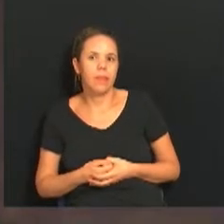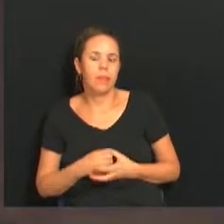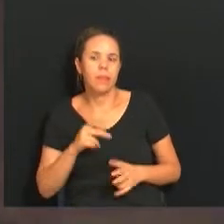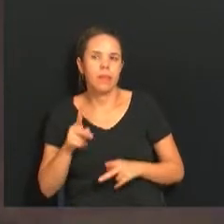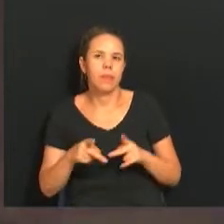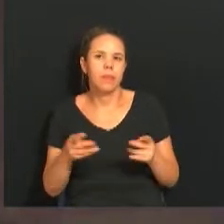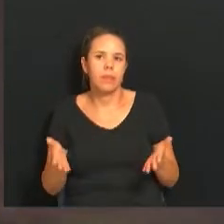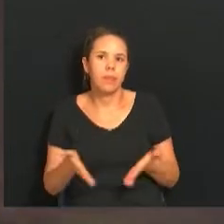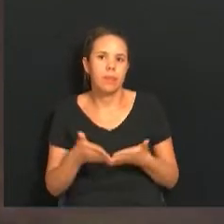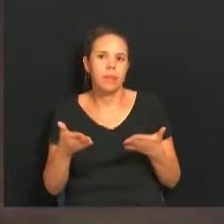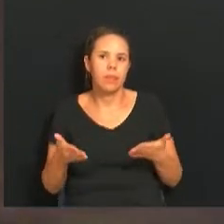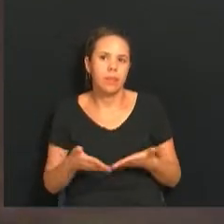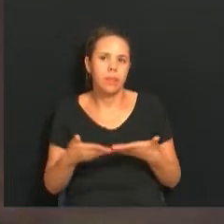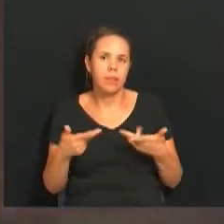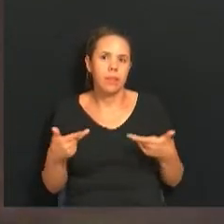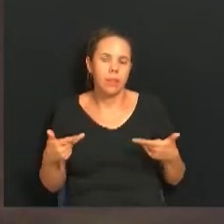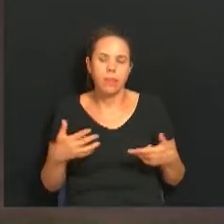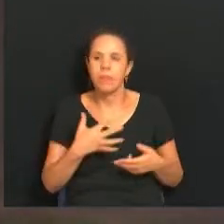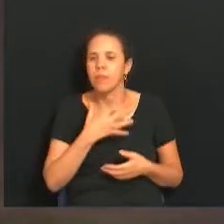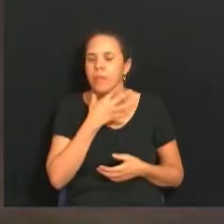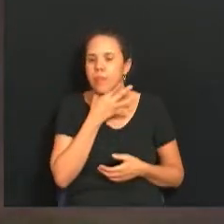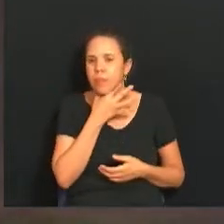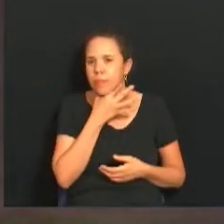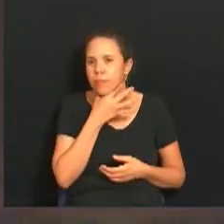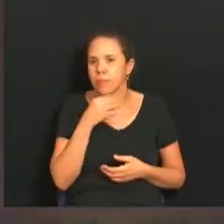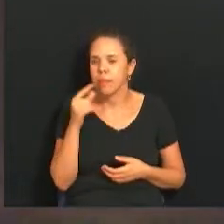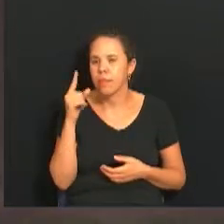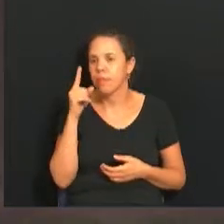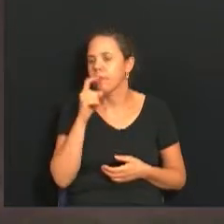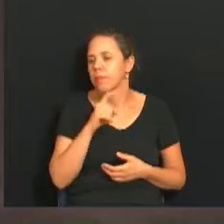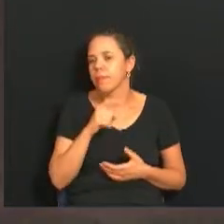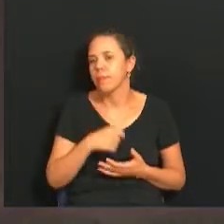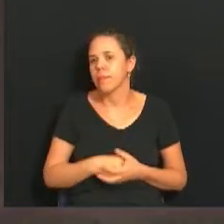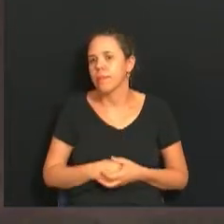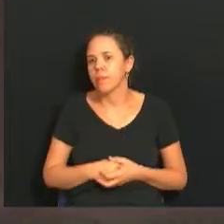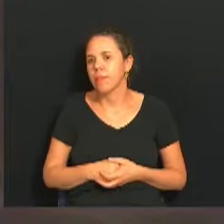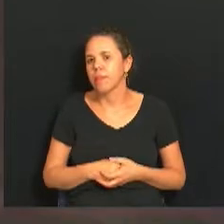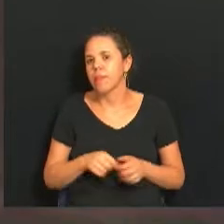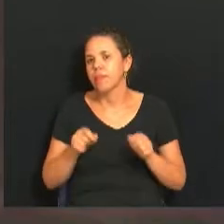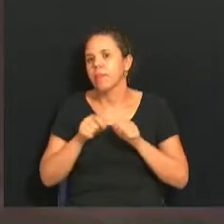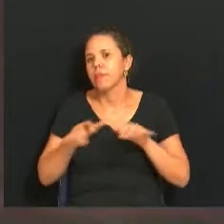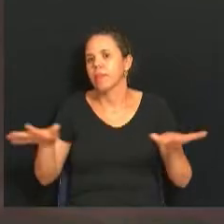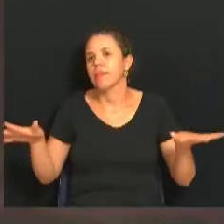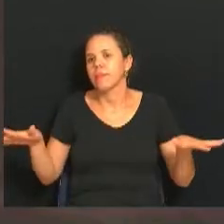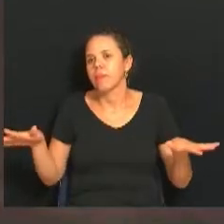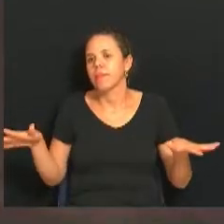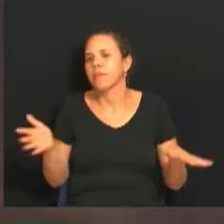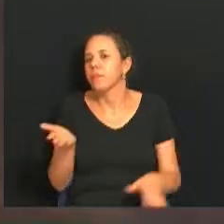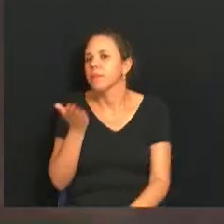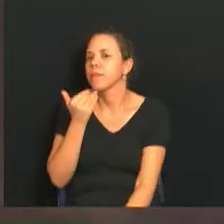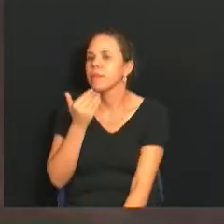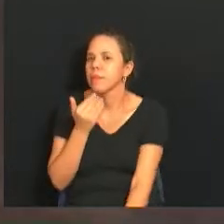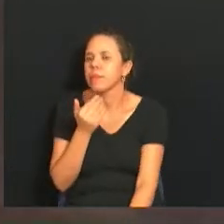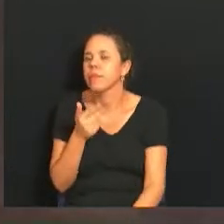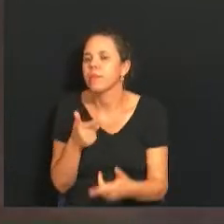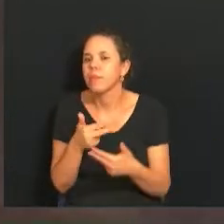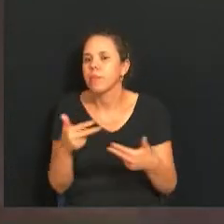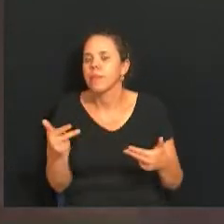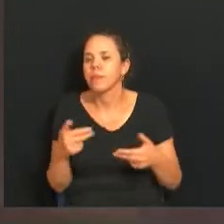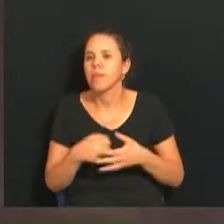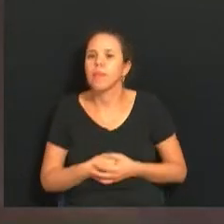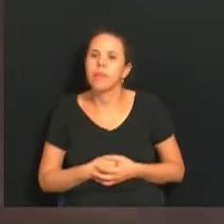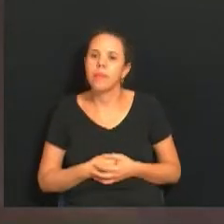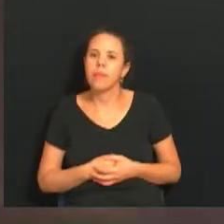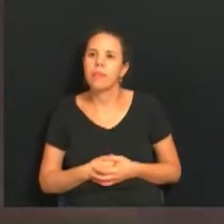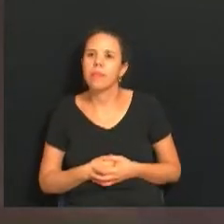que estão em situação mais complicada, não é? Distribuindo alimentos, o bazar, enfim.